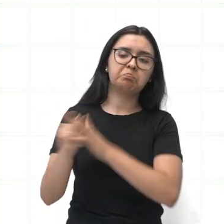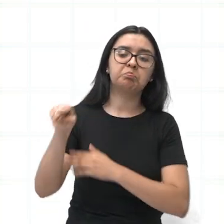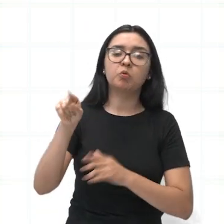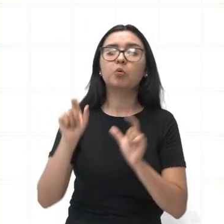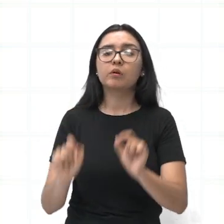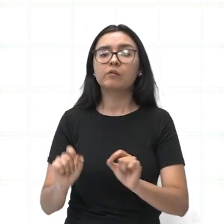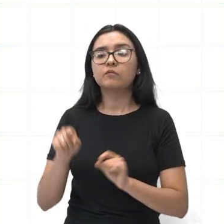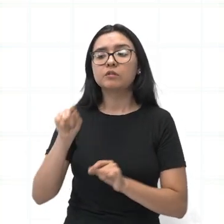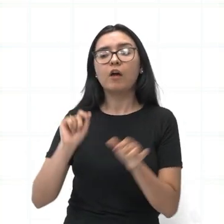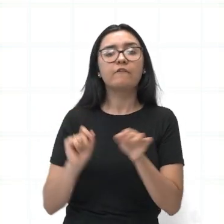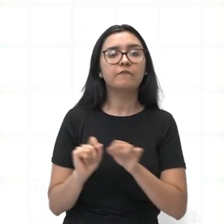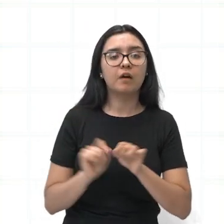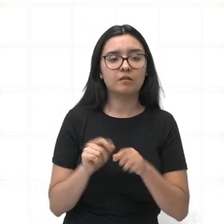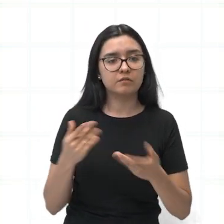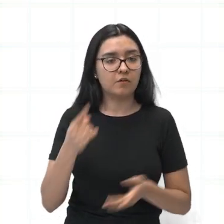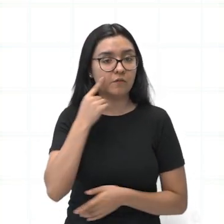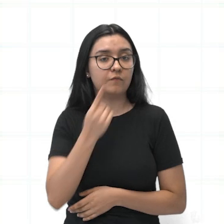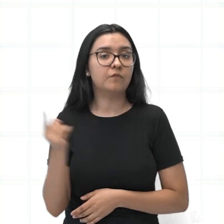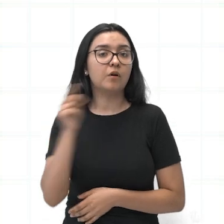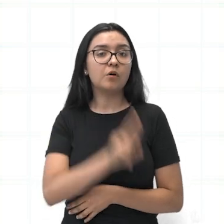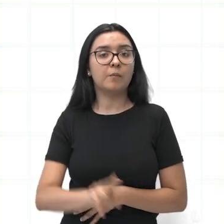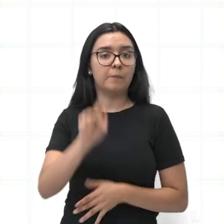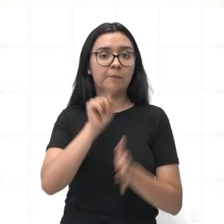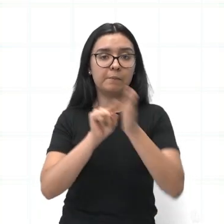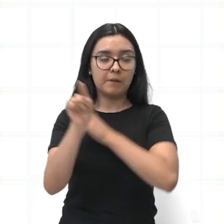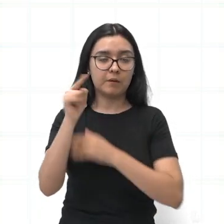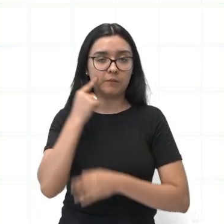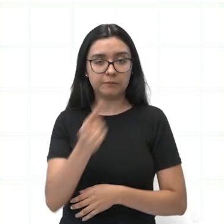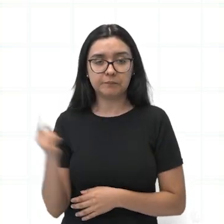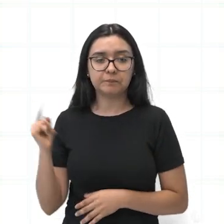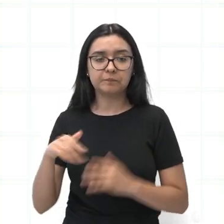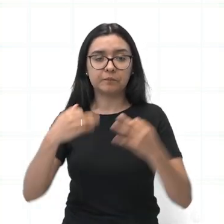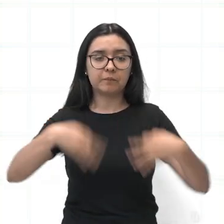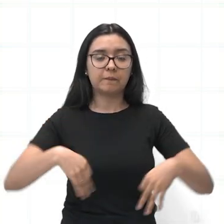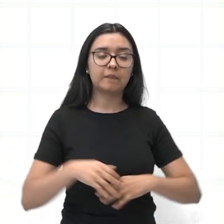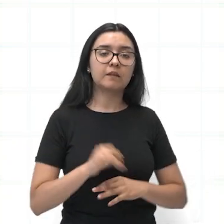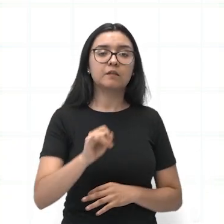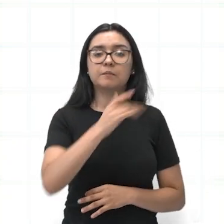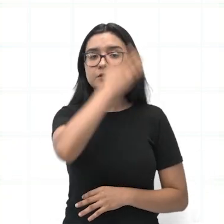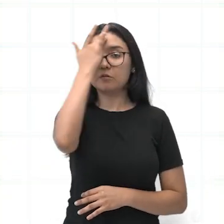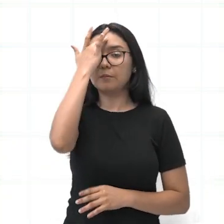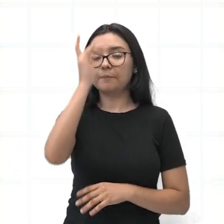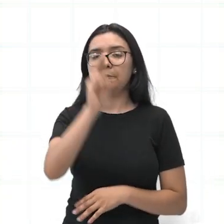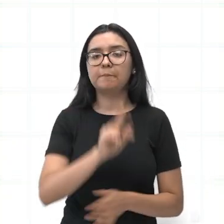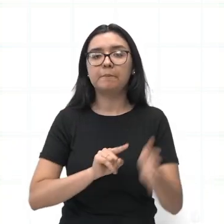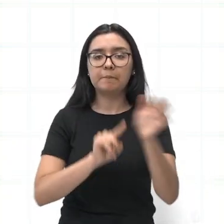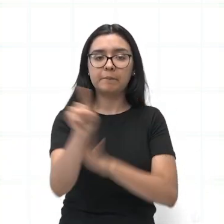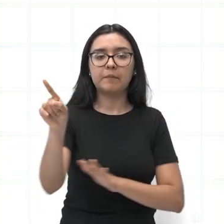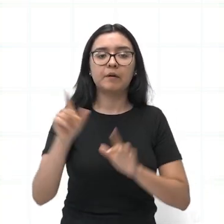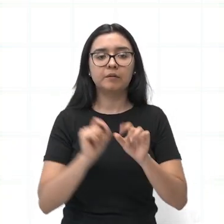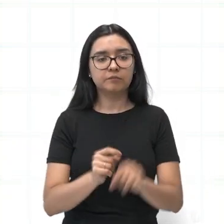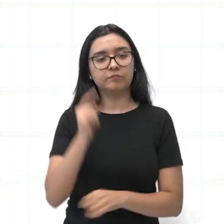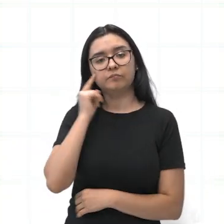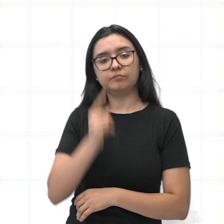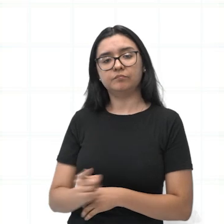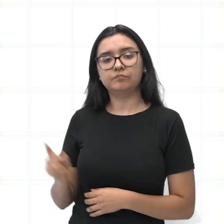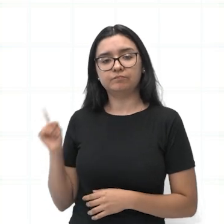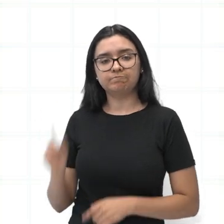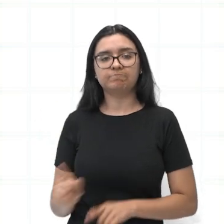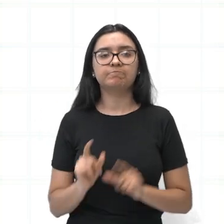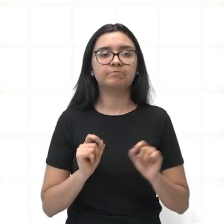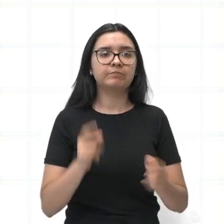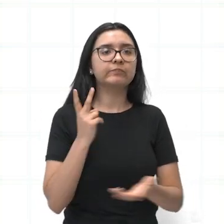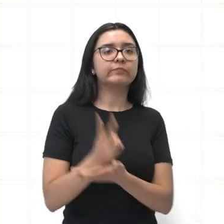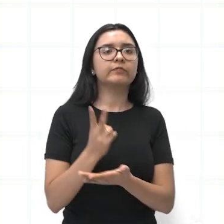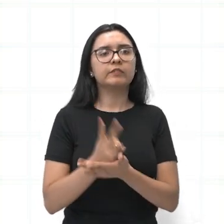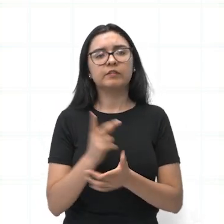eu vou perguntar what you do. Vou já escrever para vocês. Então, quando alguém perguntar what does she do, sempre que